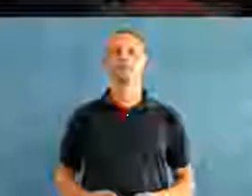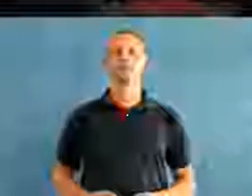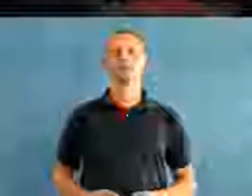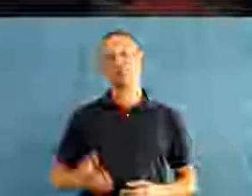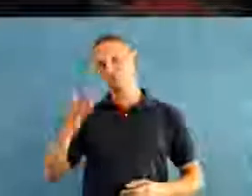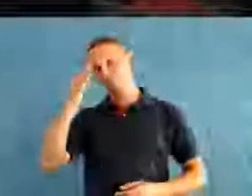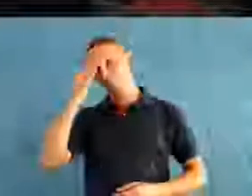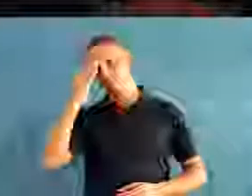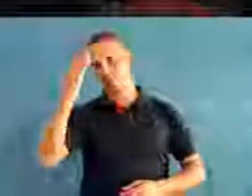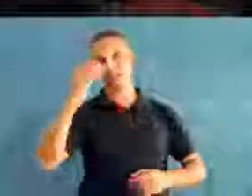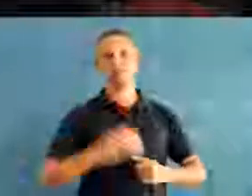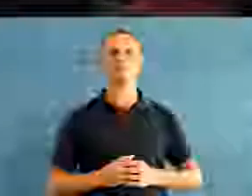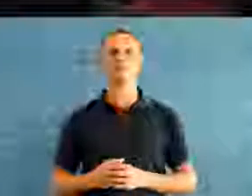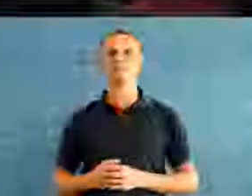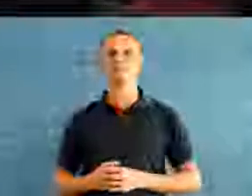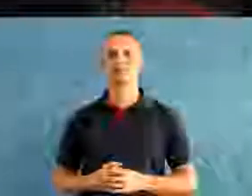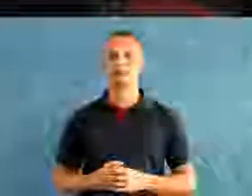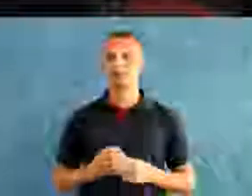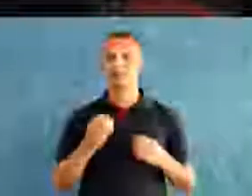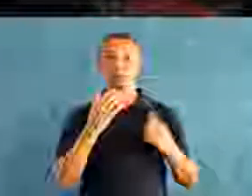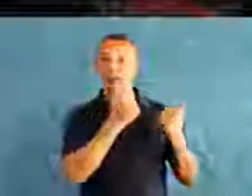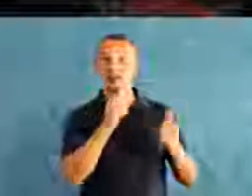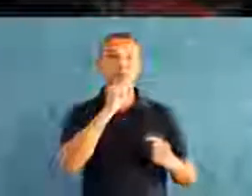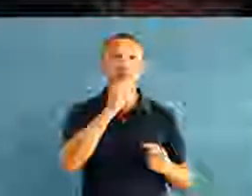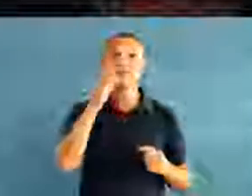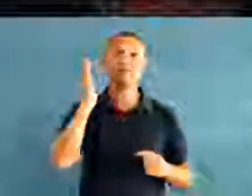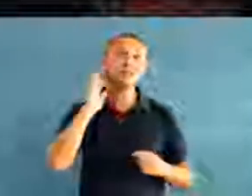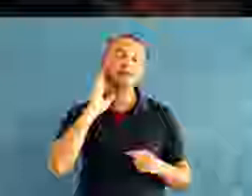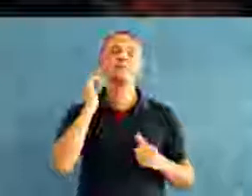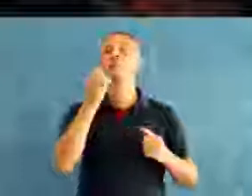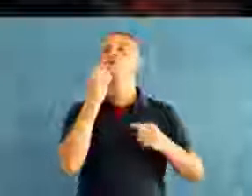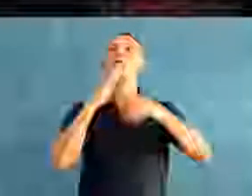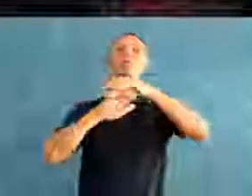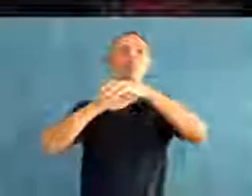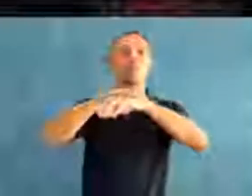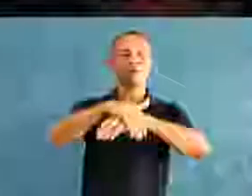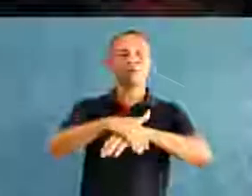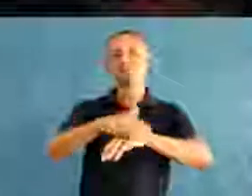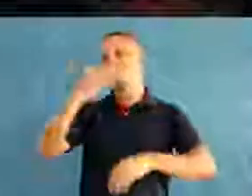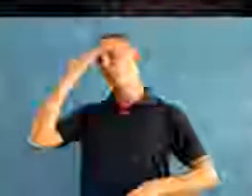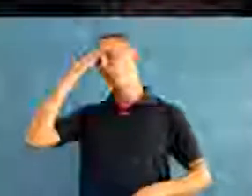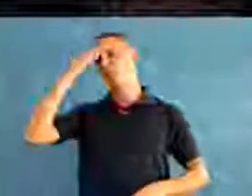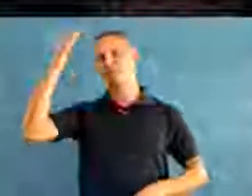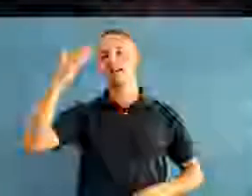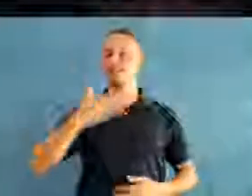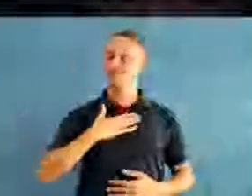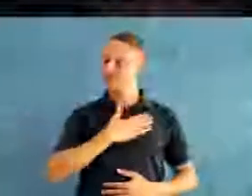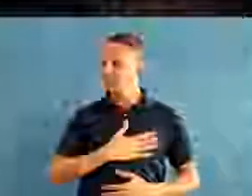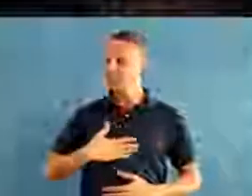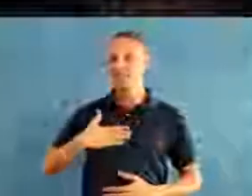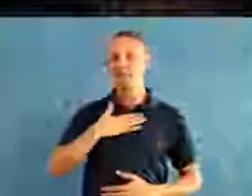Obrigada. Está tudo bem aqui? Tá. Boa noite. Obrigada. Começo